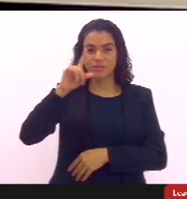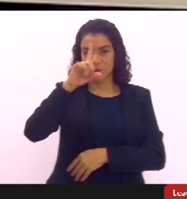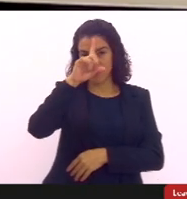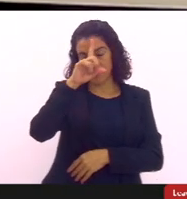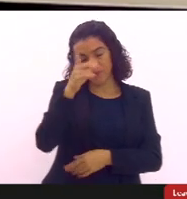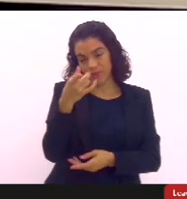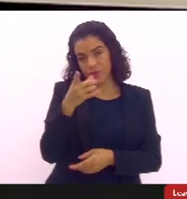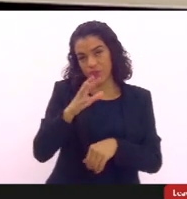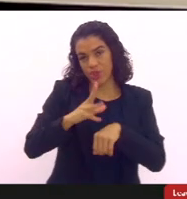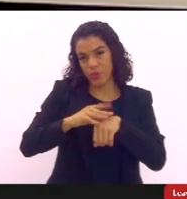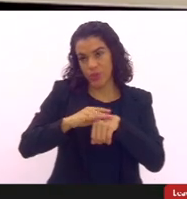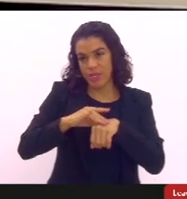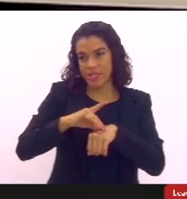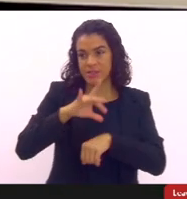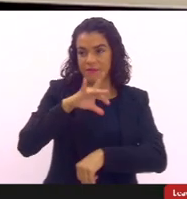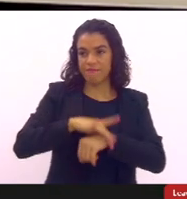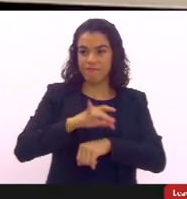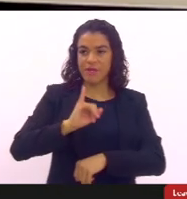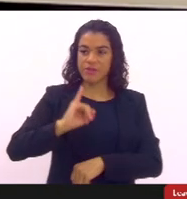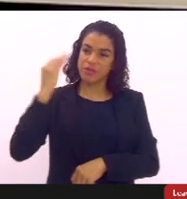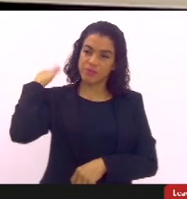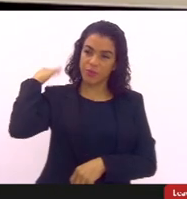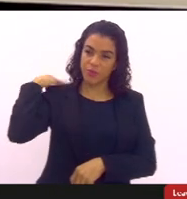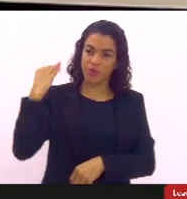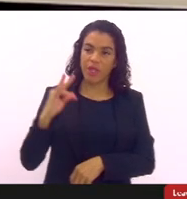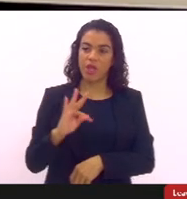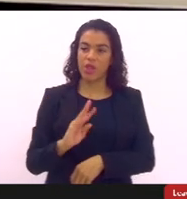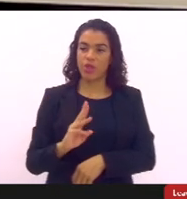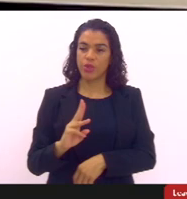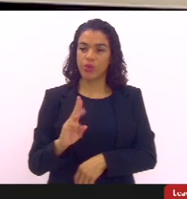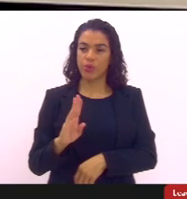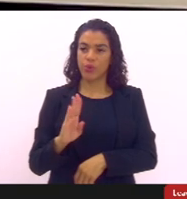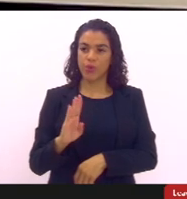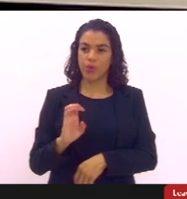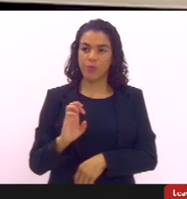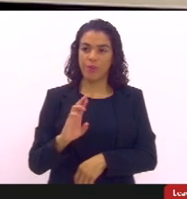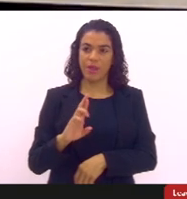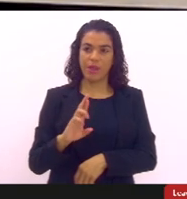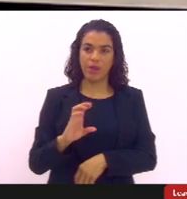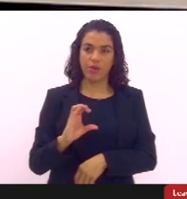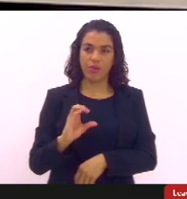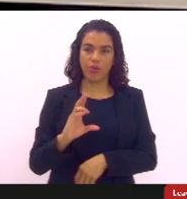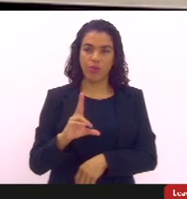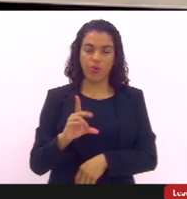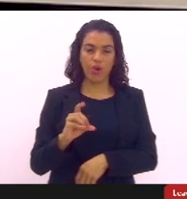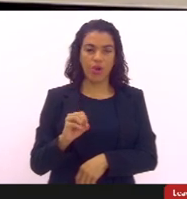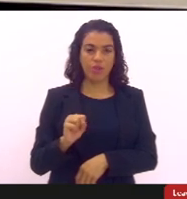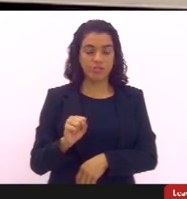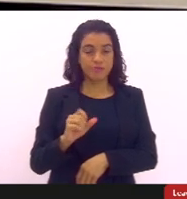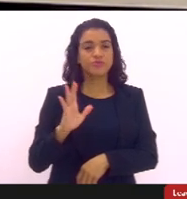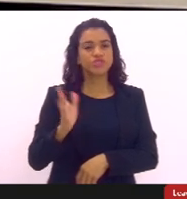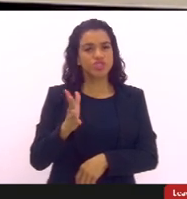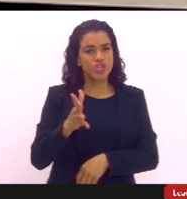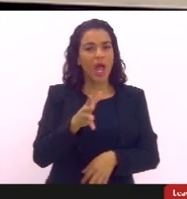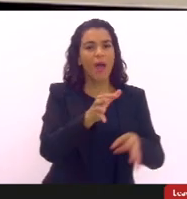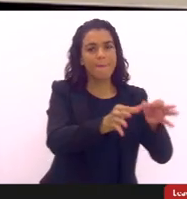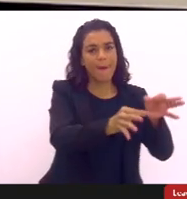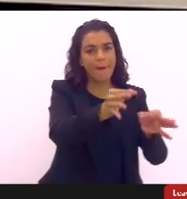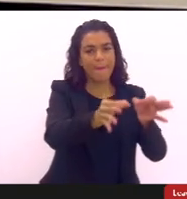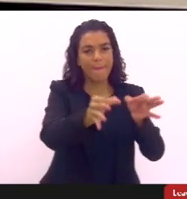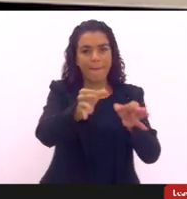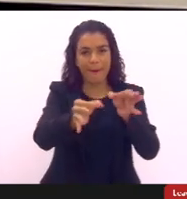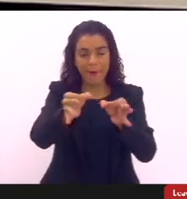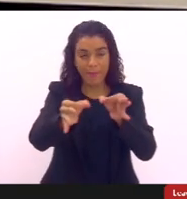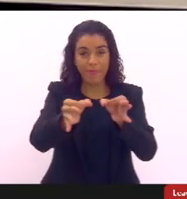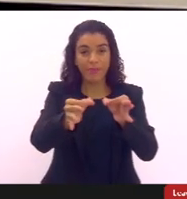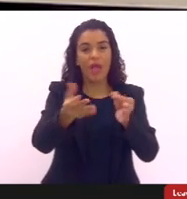E eu entendo que essa é uma oportunidade única de, incumprindo a ação civil pública já transitada em julgado,